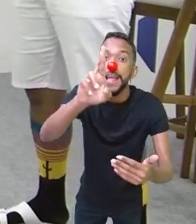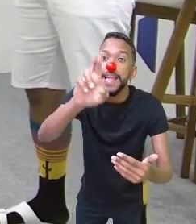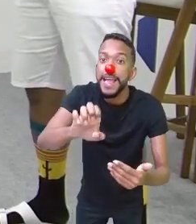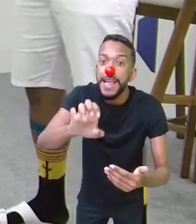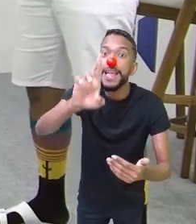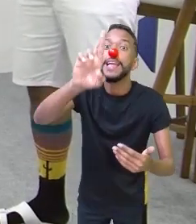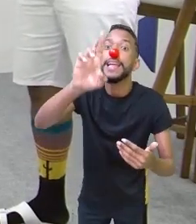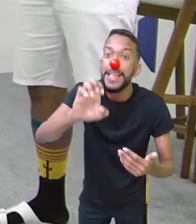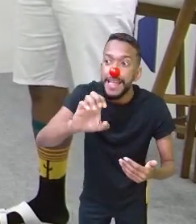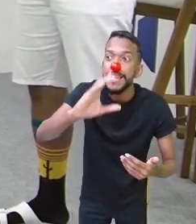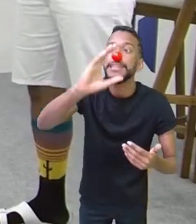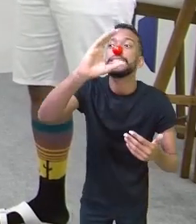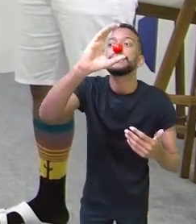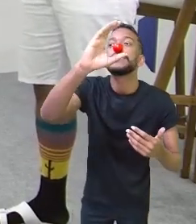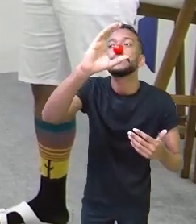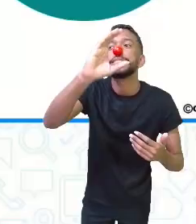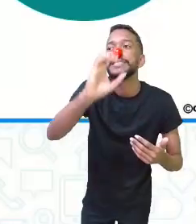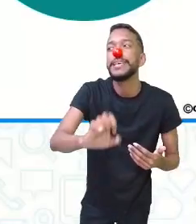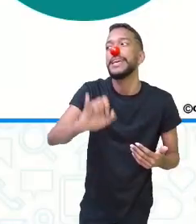ano?